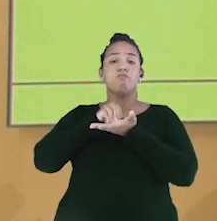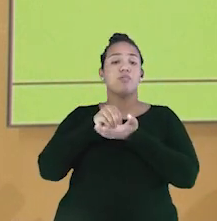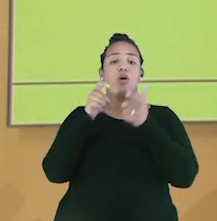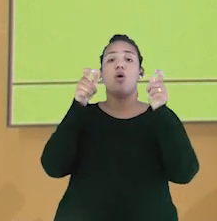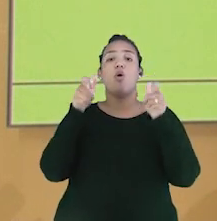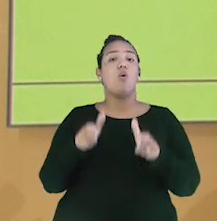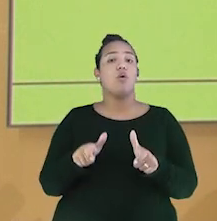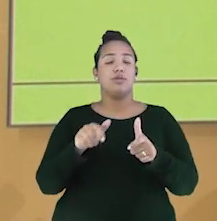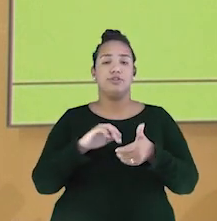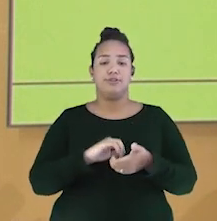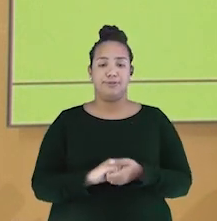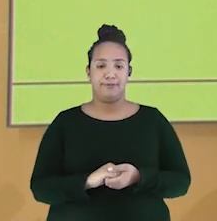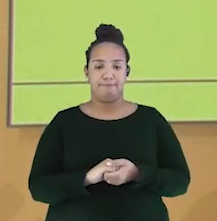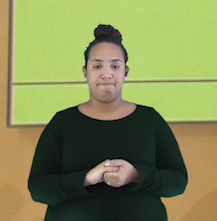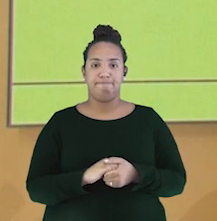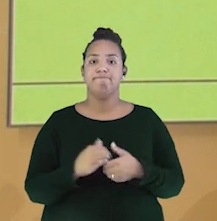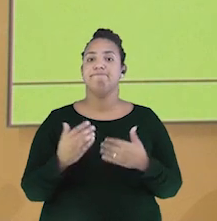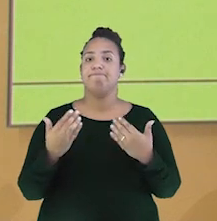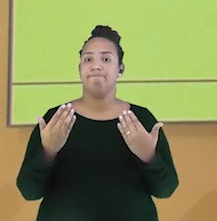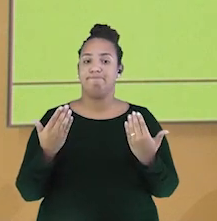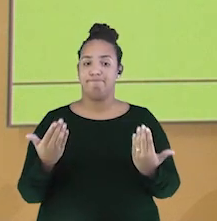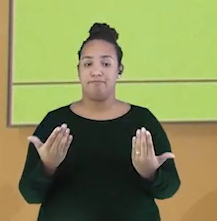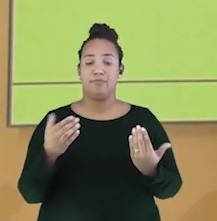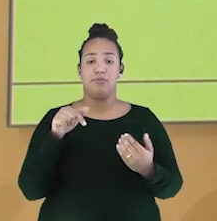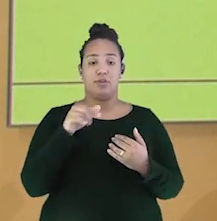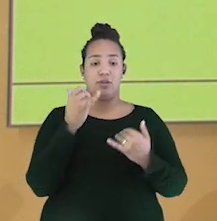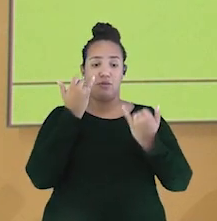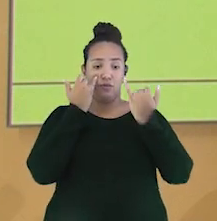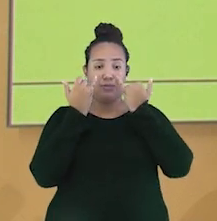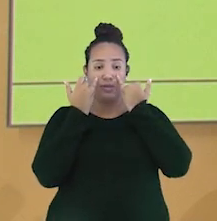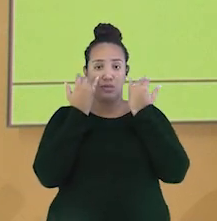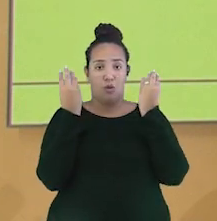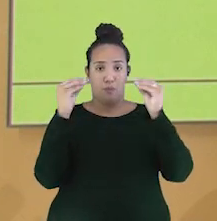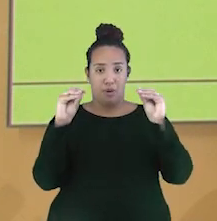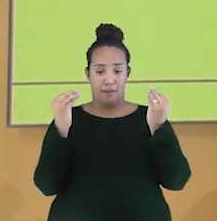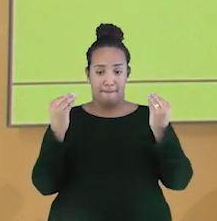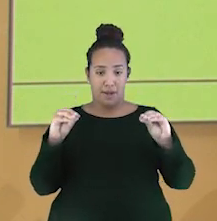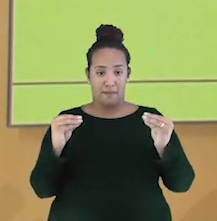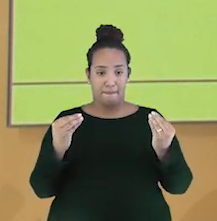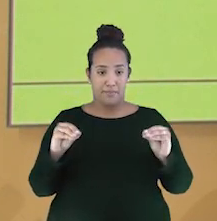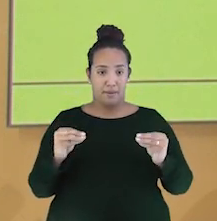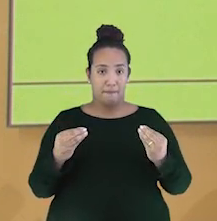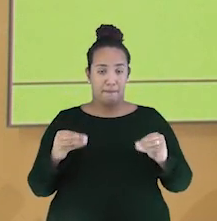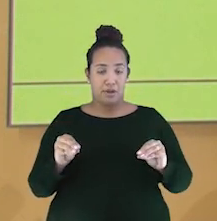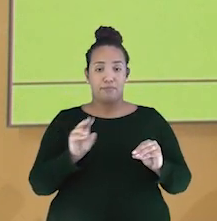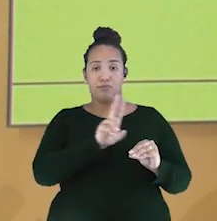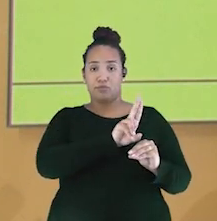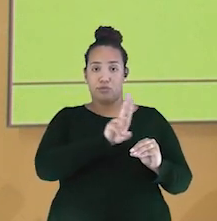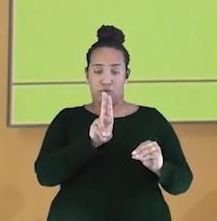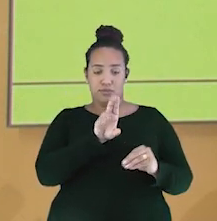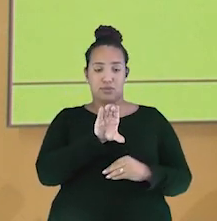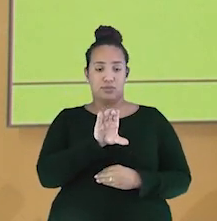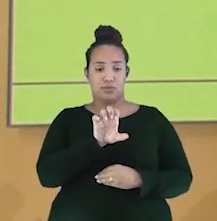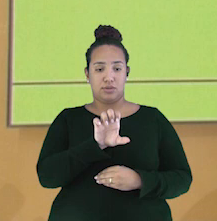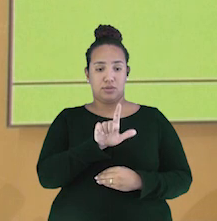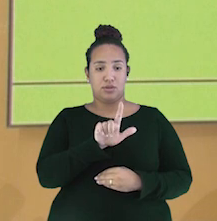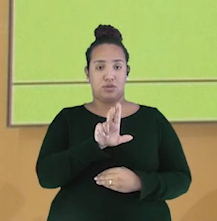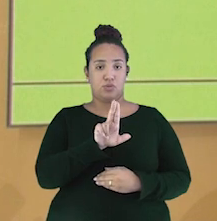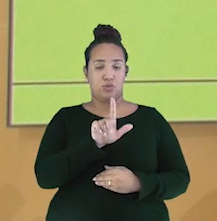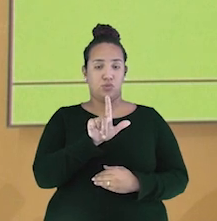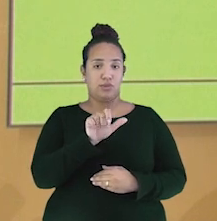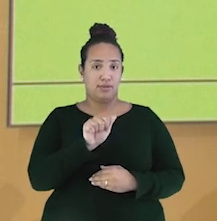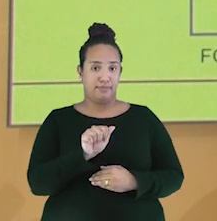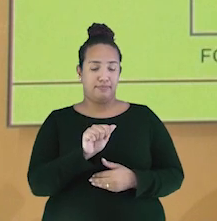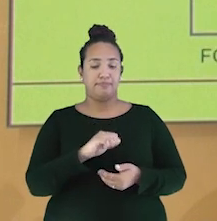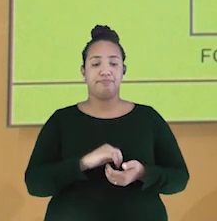cada parte em que são inseridas as informações é chamada de célula Veja